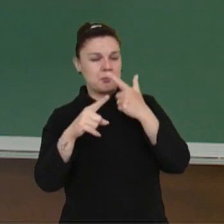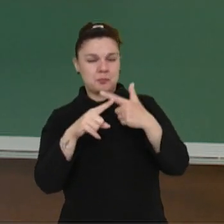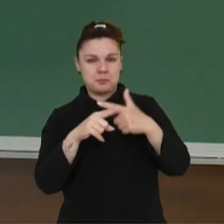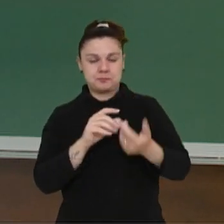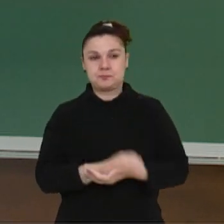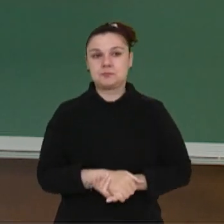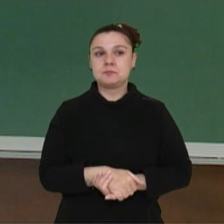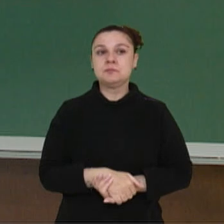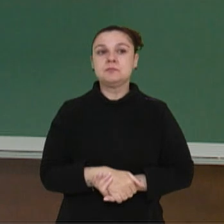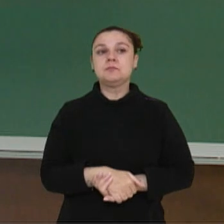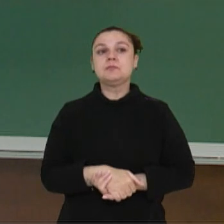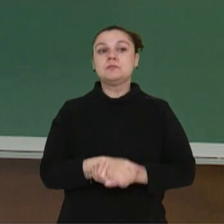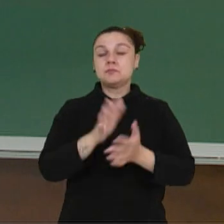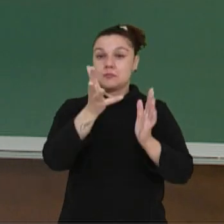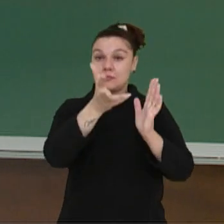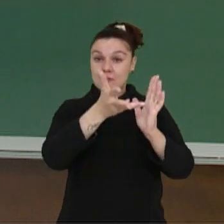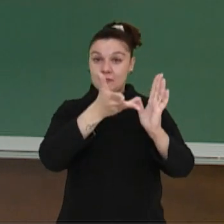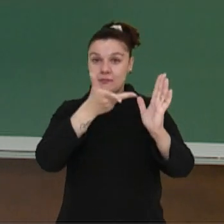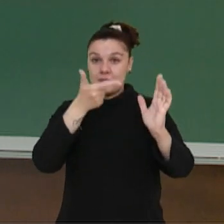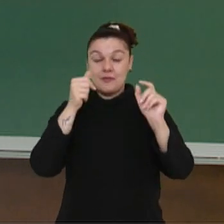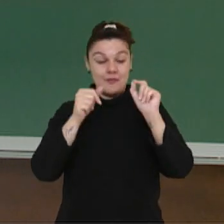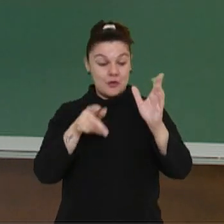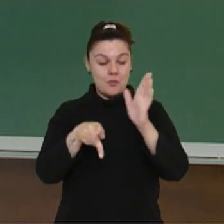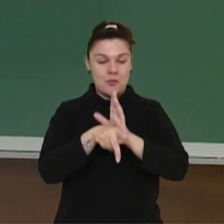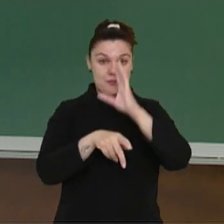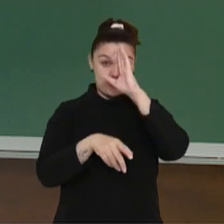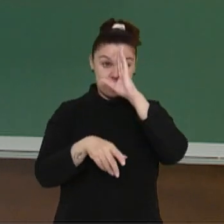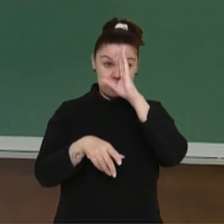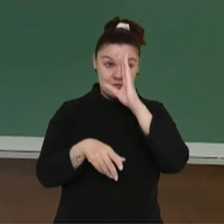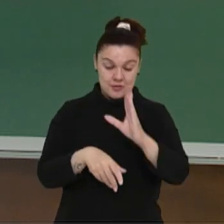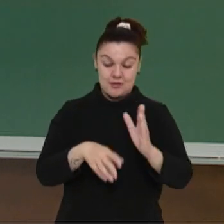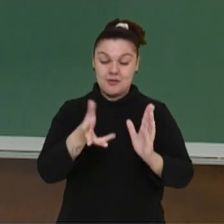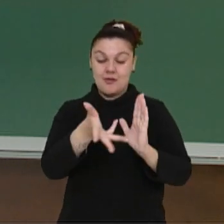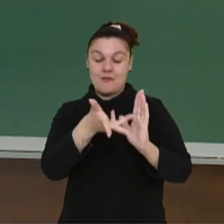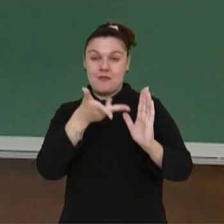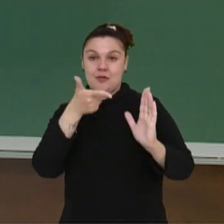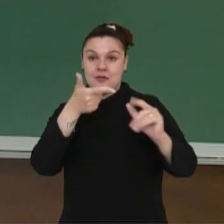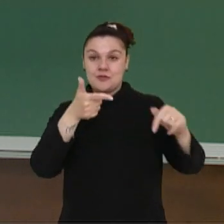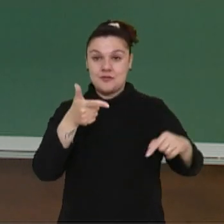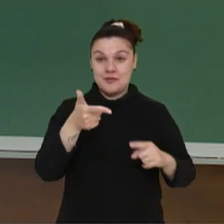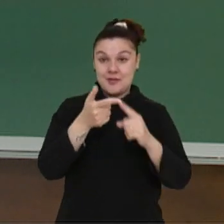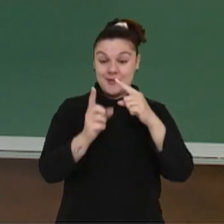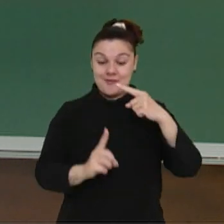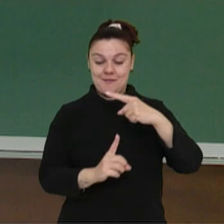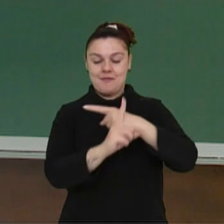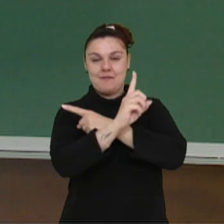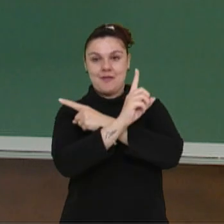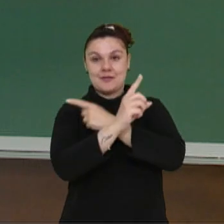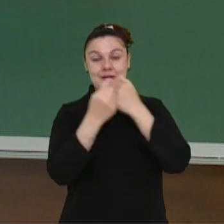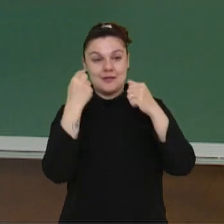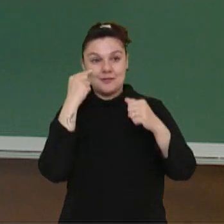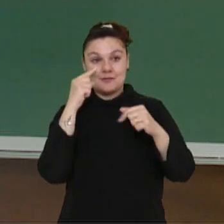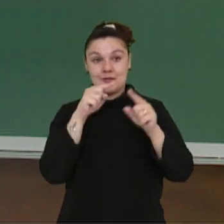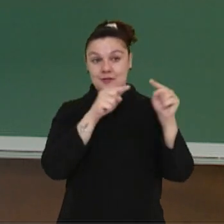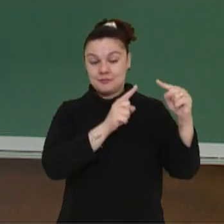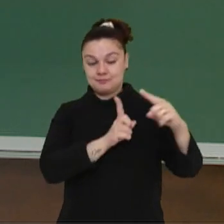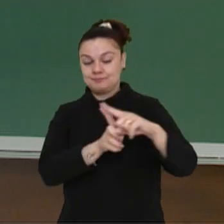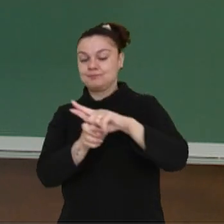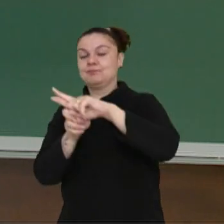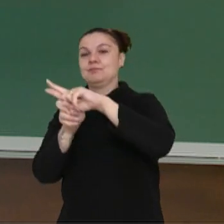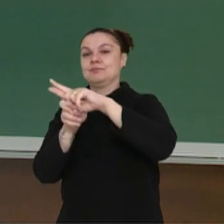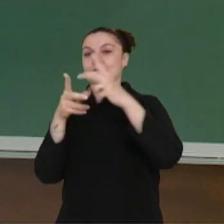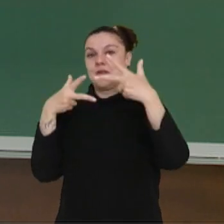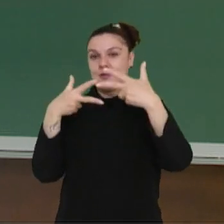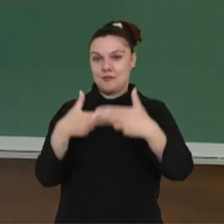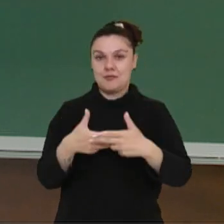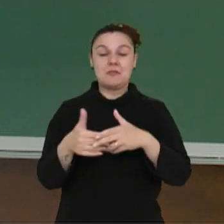acontece? A velocidade da reação direta e a velocidade da reação inversa chegam a um dado momento que elas se